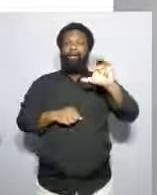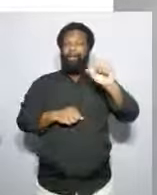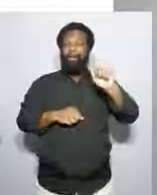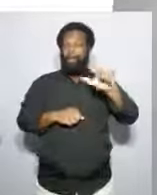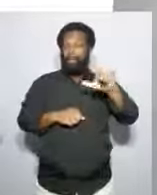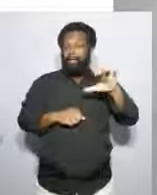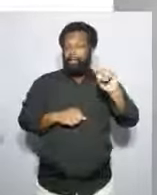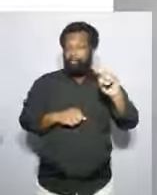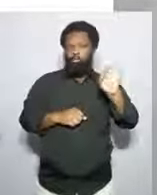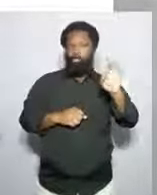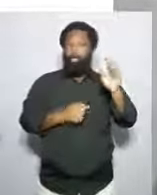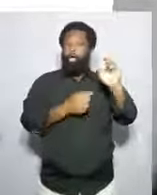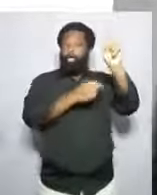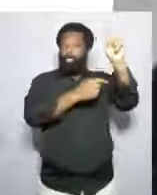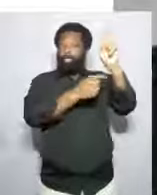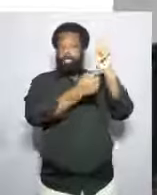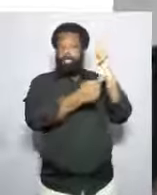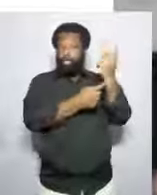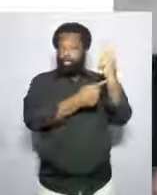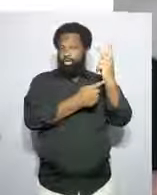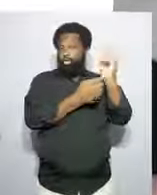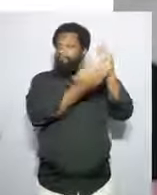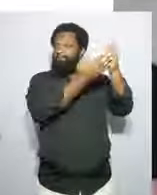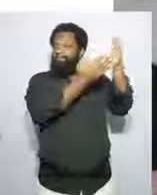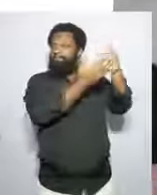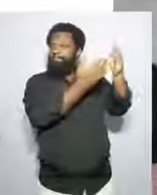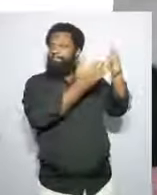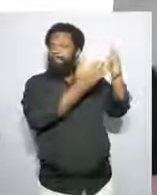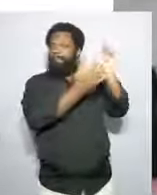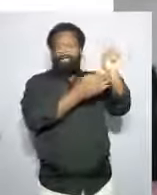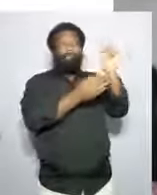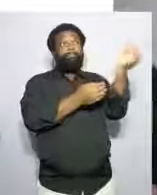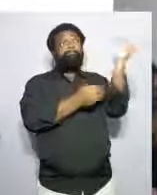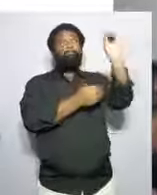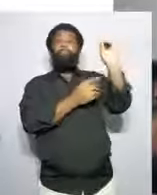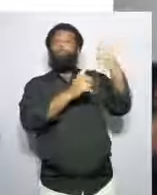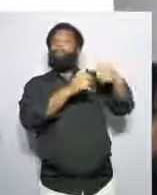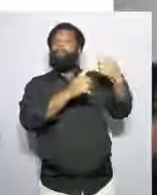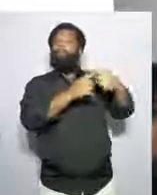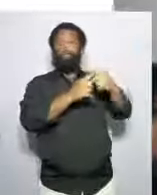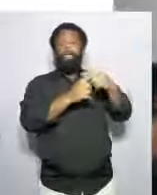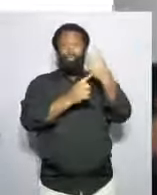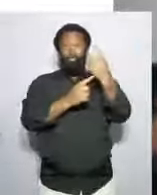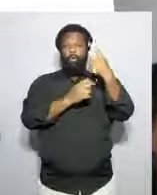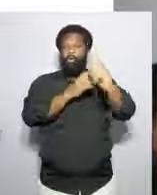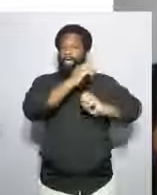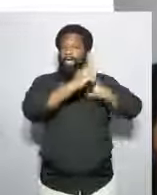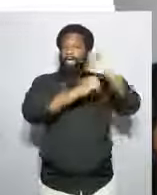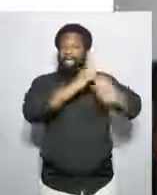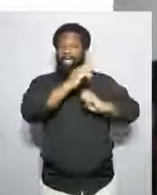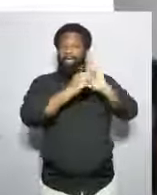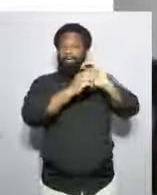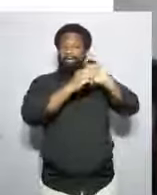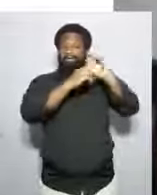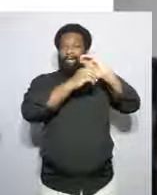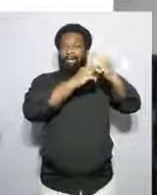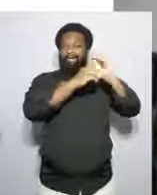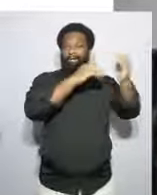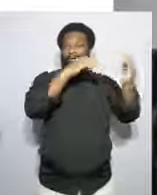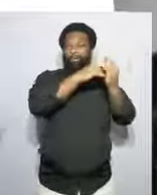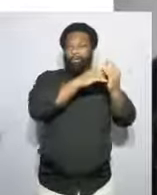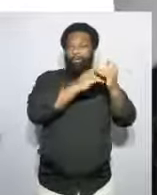do hidrogênio. Lembrem sempre que o hidrogênio só está aqui porque ele tem um elétron na camada de valência, mas